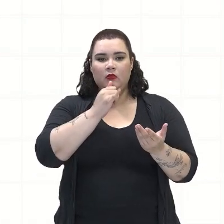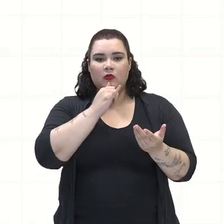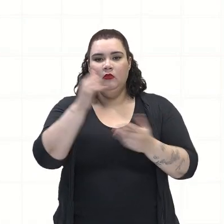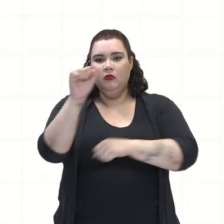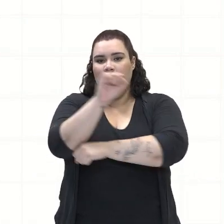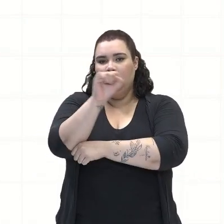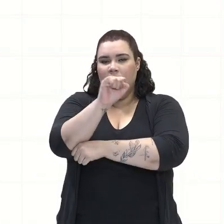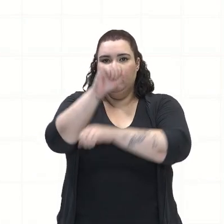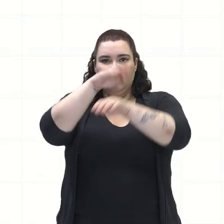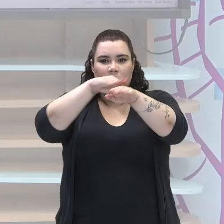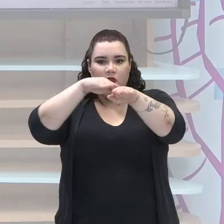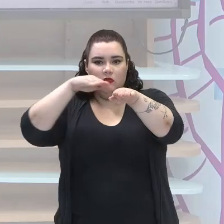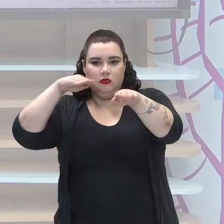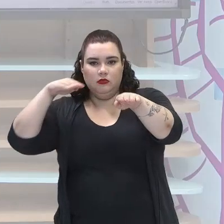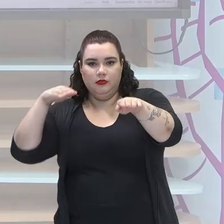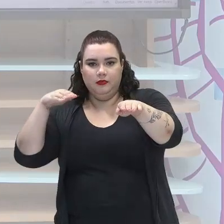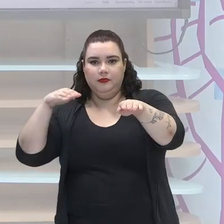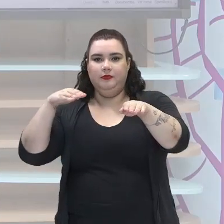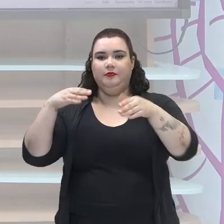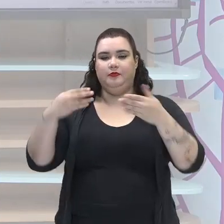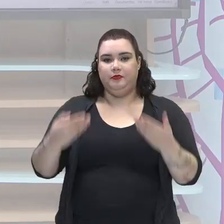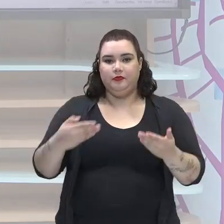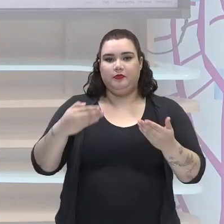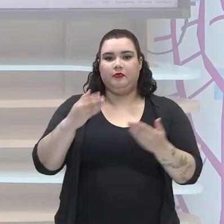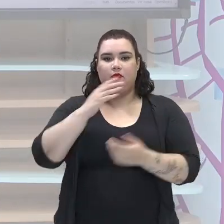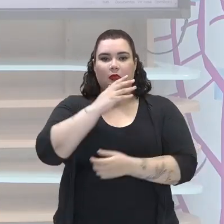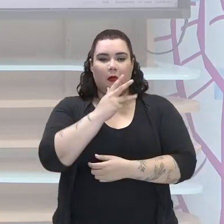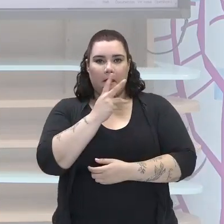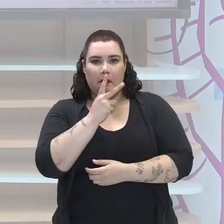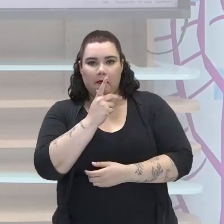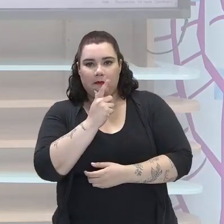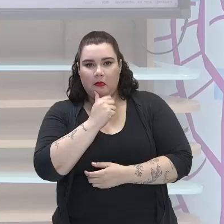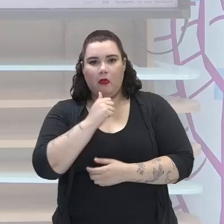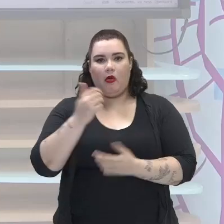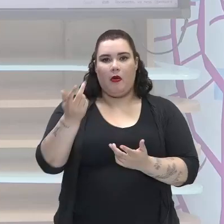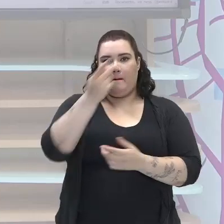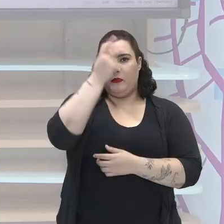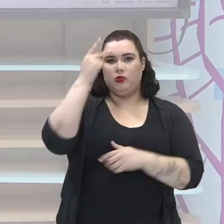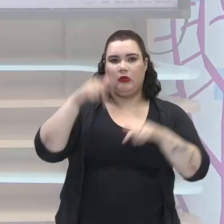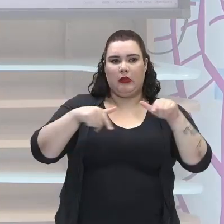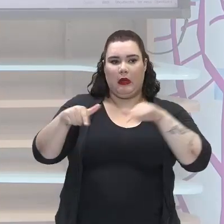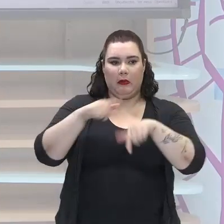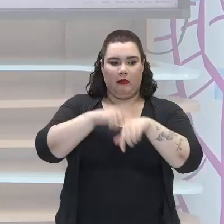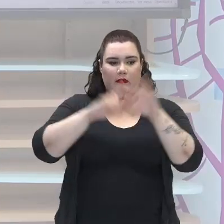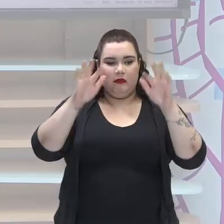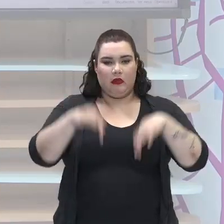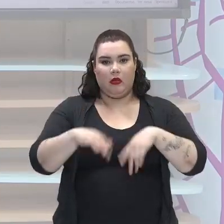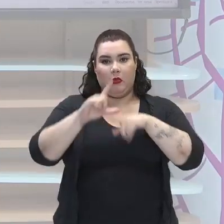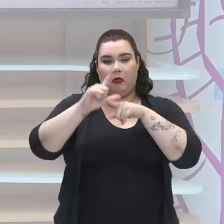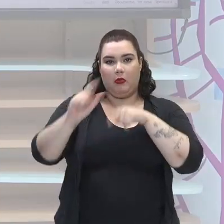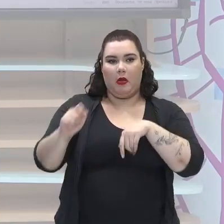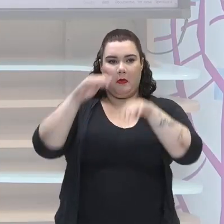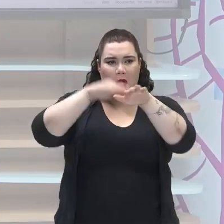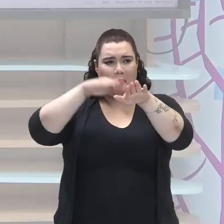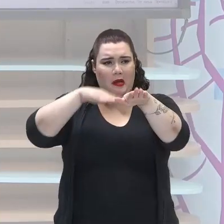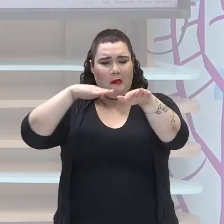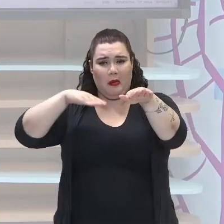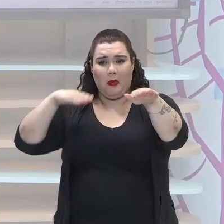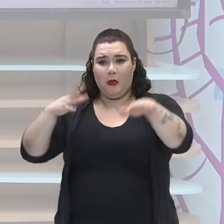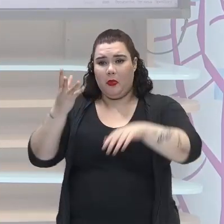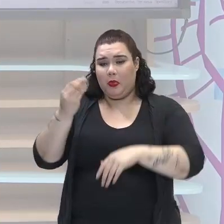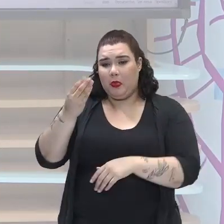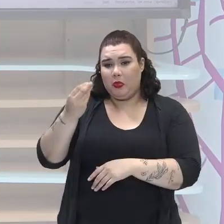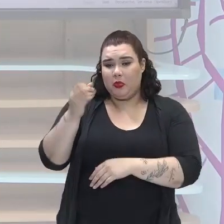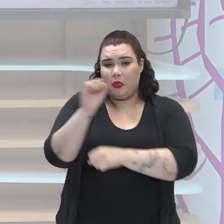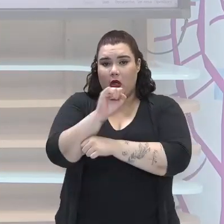carros enfileirados no período ali, né, da saída de todo mundo do trabalho, né? Então todo mundo ao mesmo tempo saindo ou